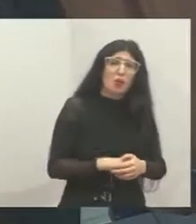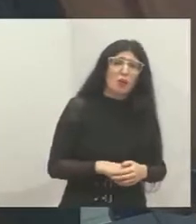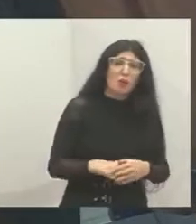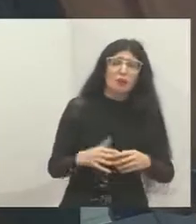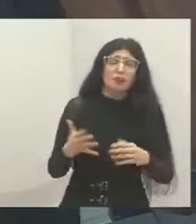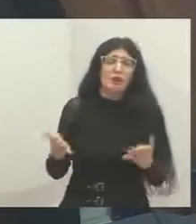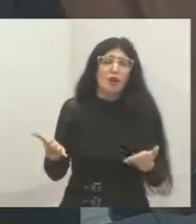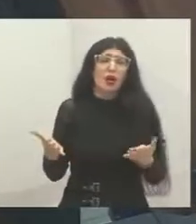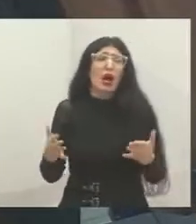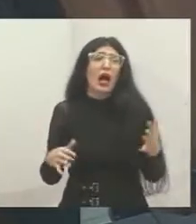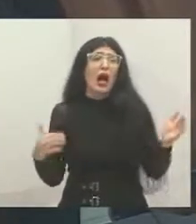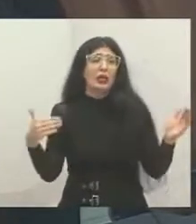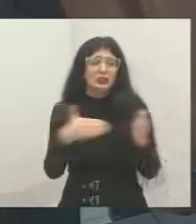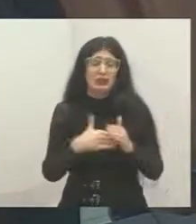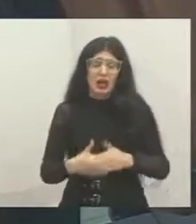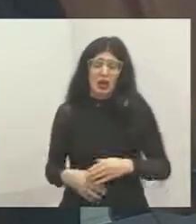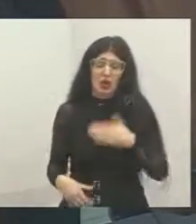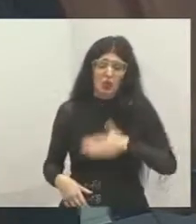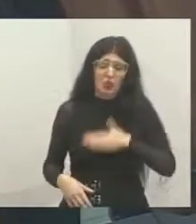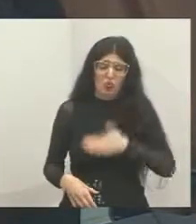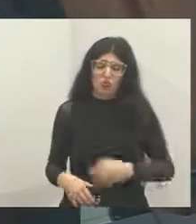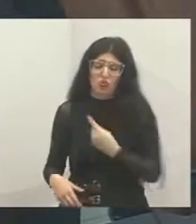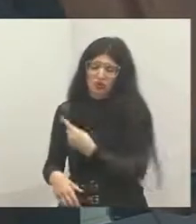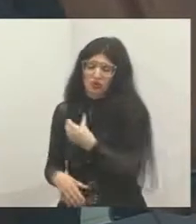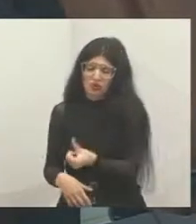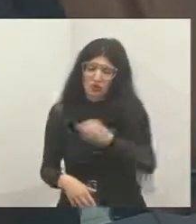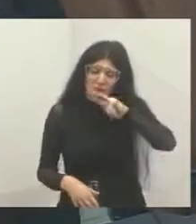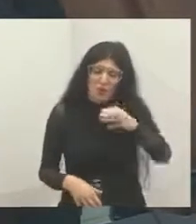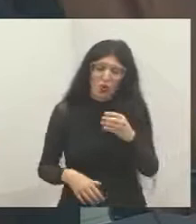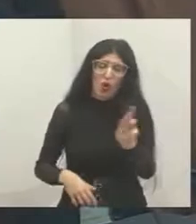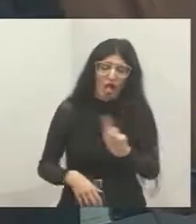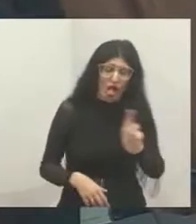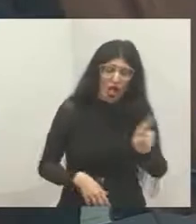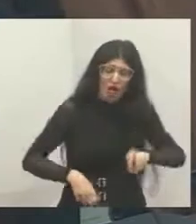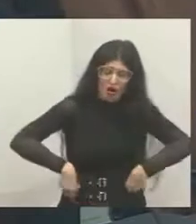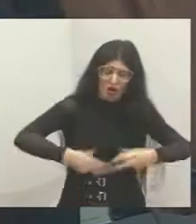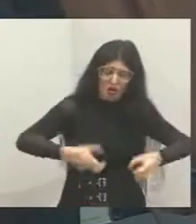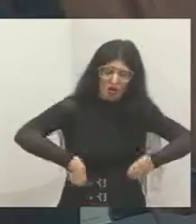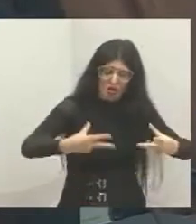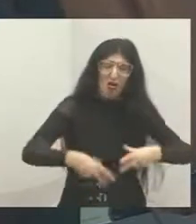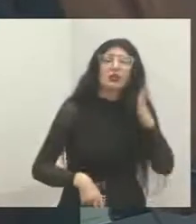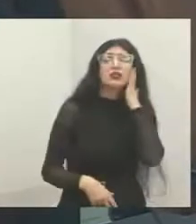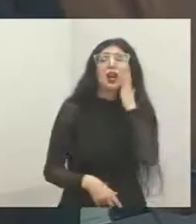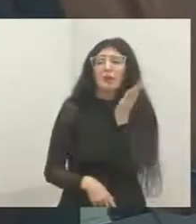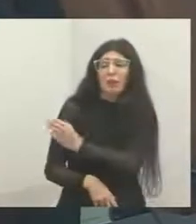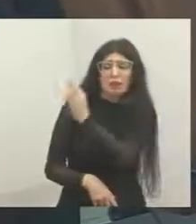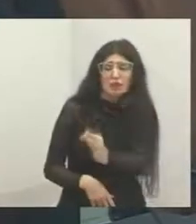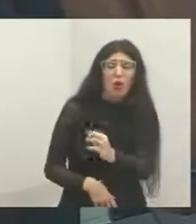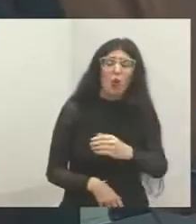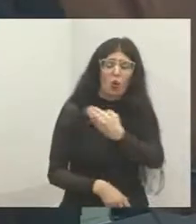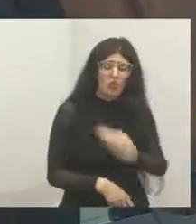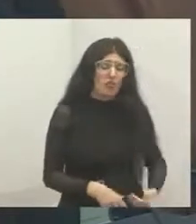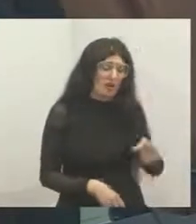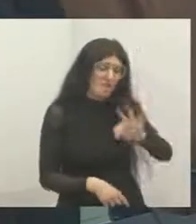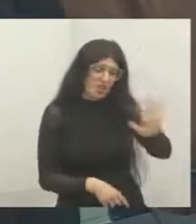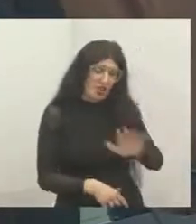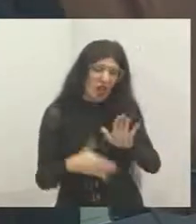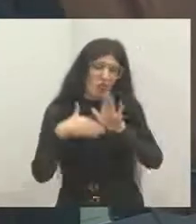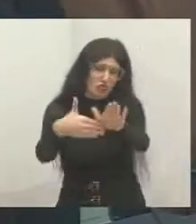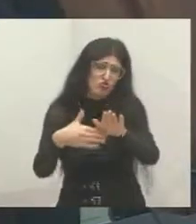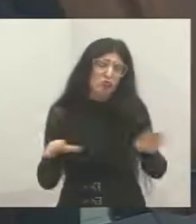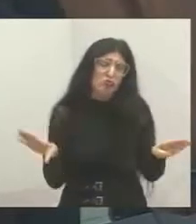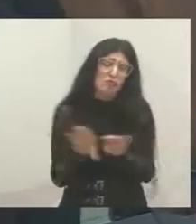quase 16 milhões de reais. E a gente sabe que uma porcentagem grande veio do governo federal, uma parcela do